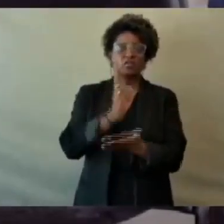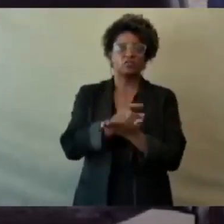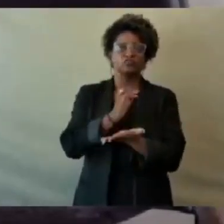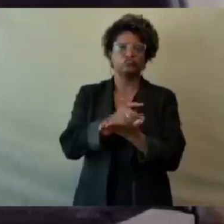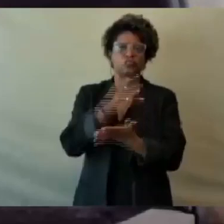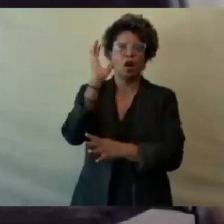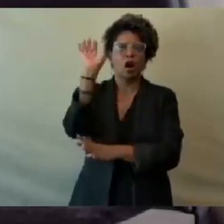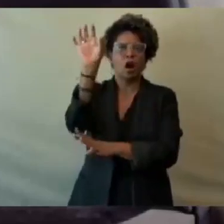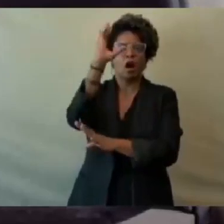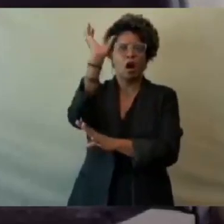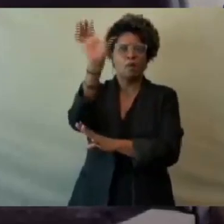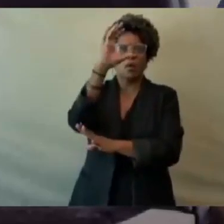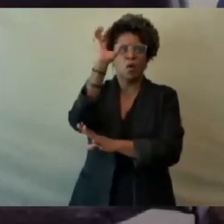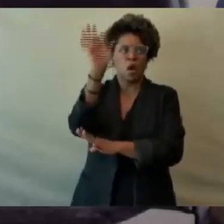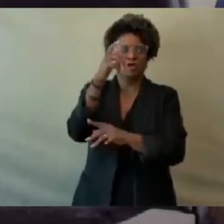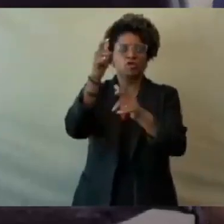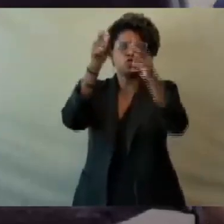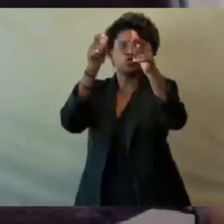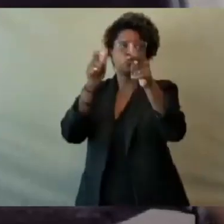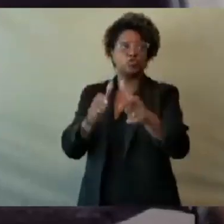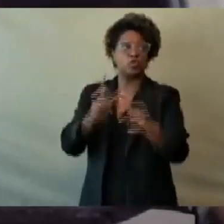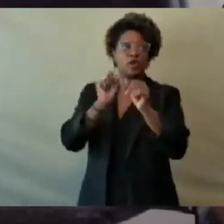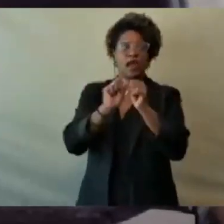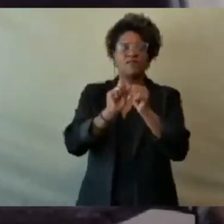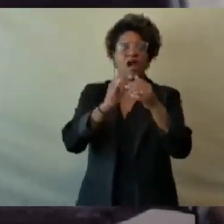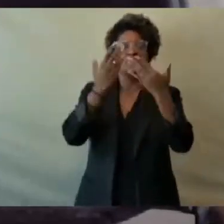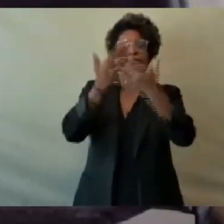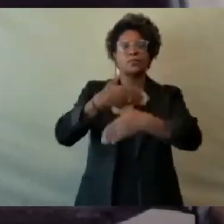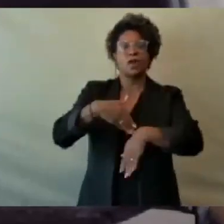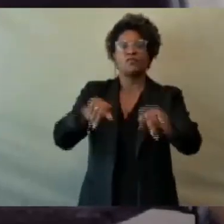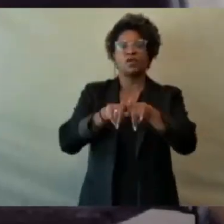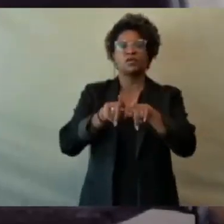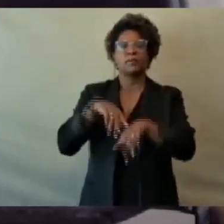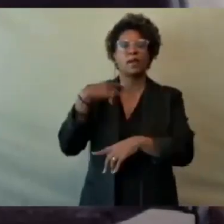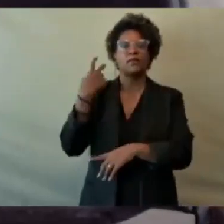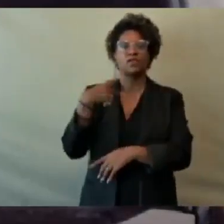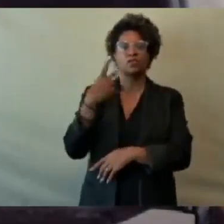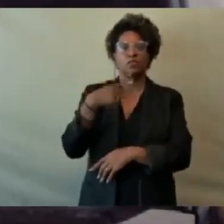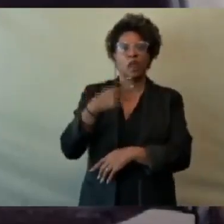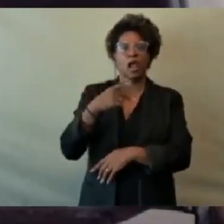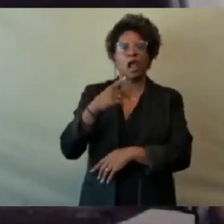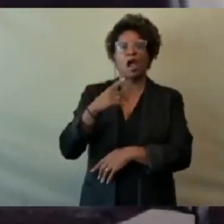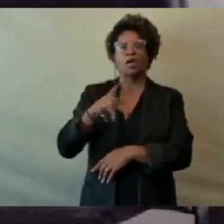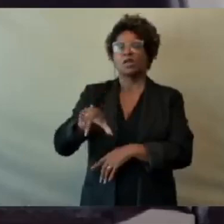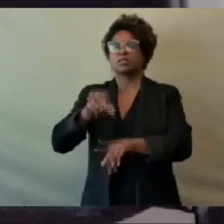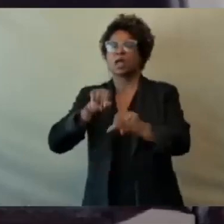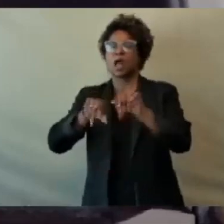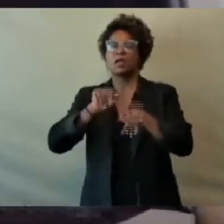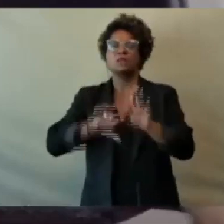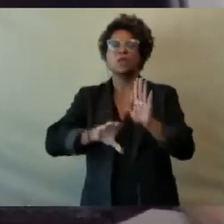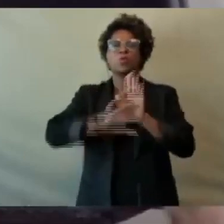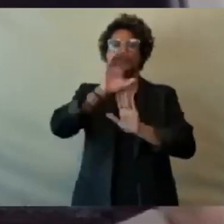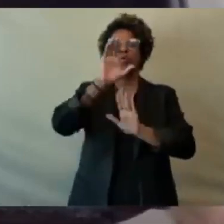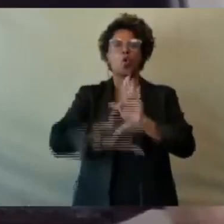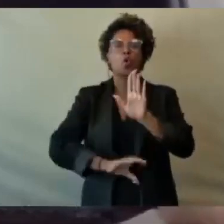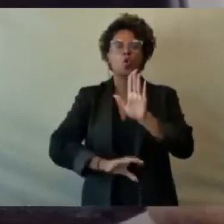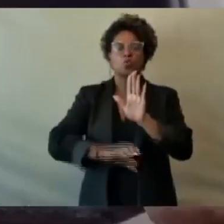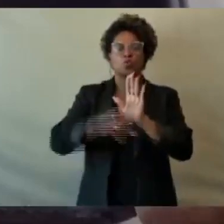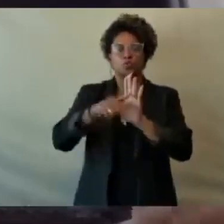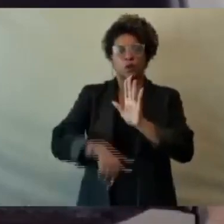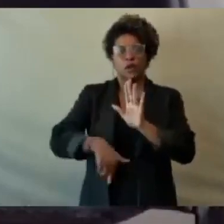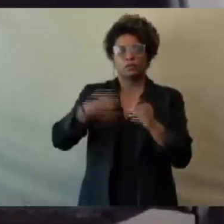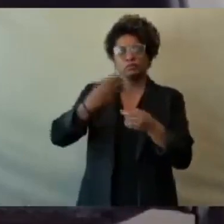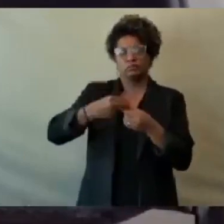provas de vestibulares, seleções, concursos e eventos similares no âmbito municipal de Belo Horizonte e das outras providências. Autoria,